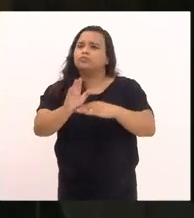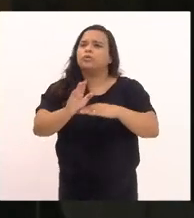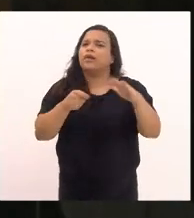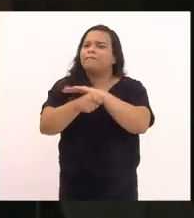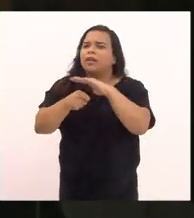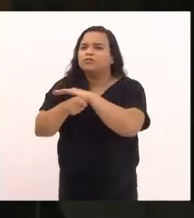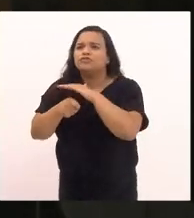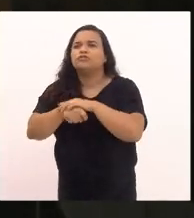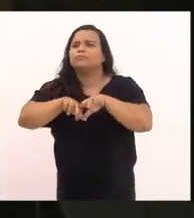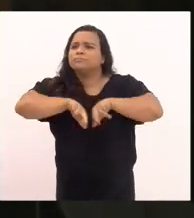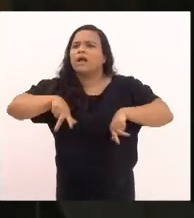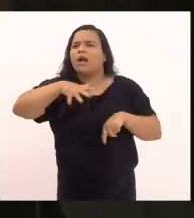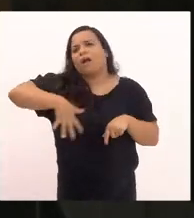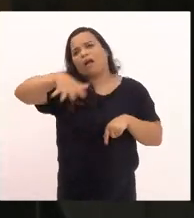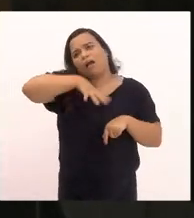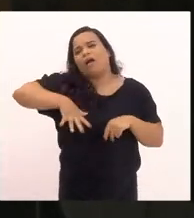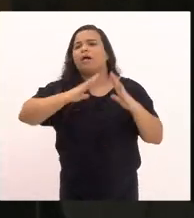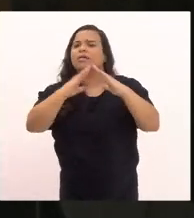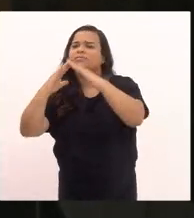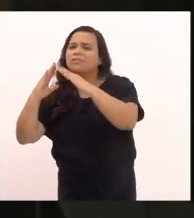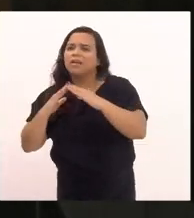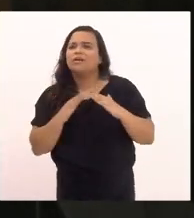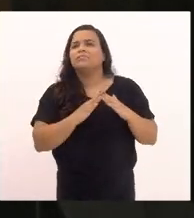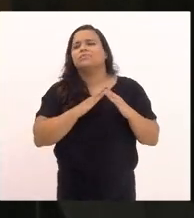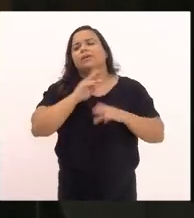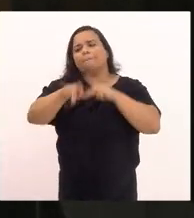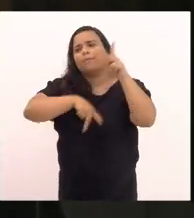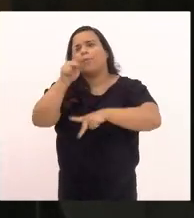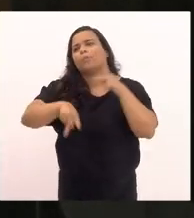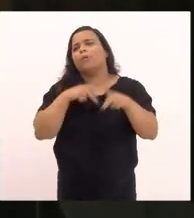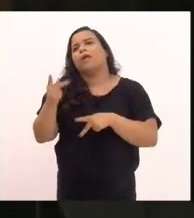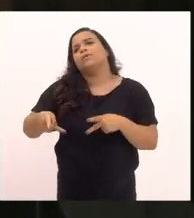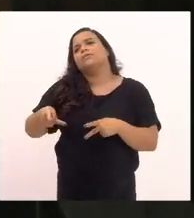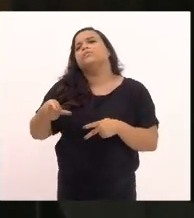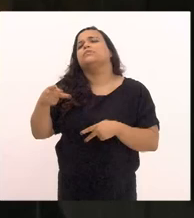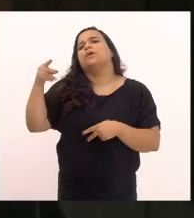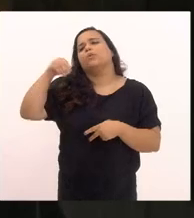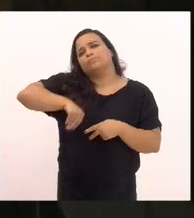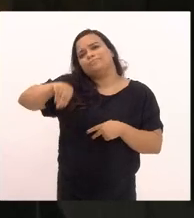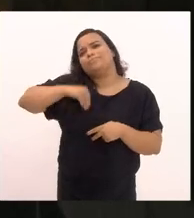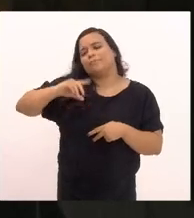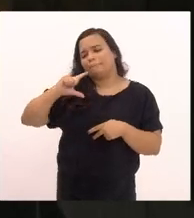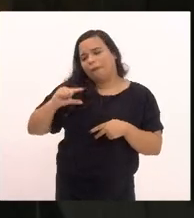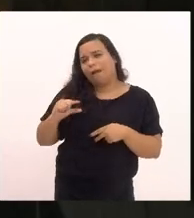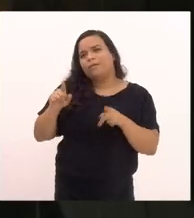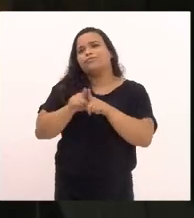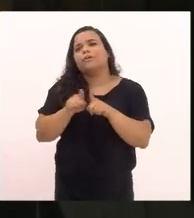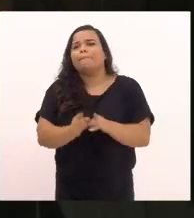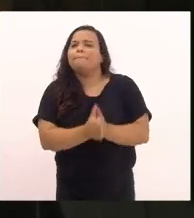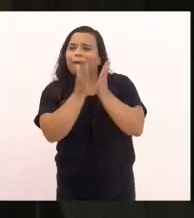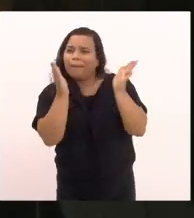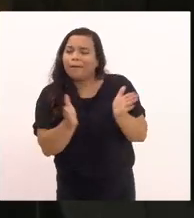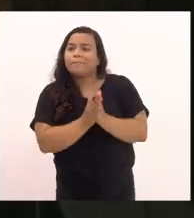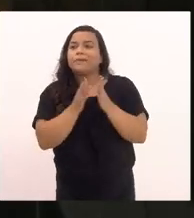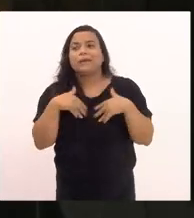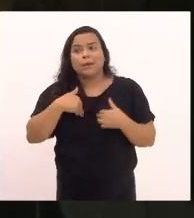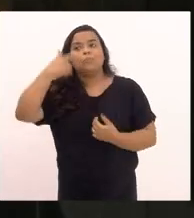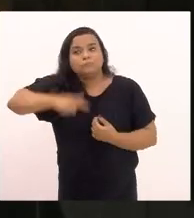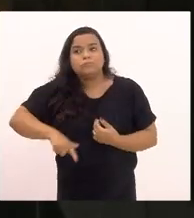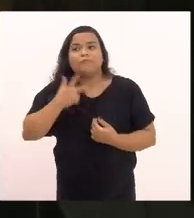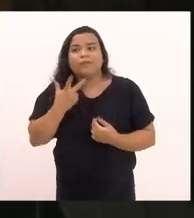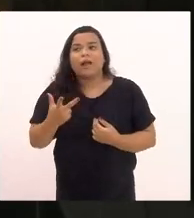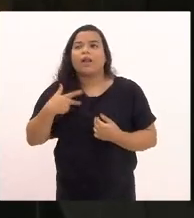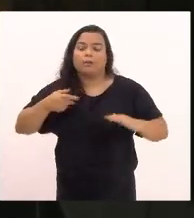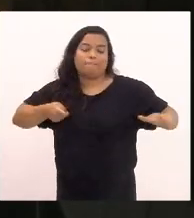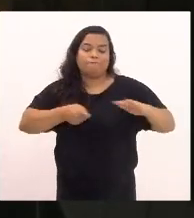investimentos em áreas de residências da população de baixa renda, de população pobre. Repito sempre, investir em